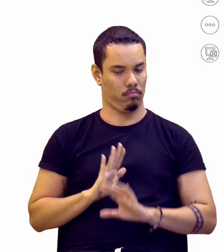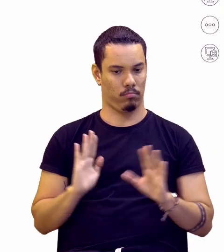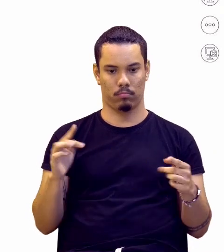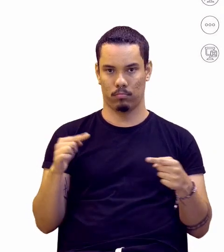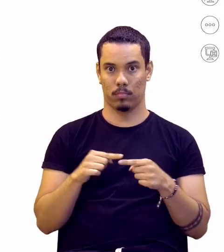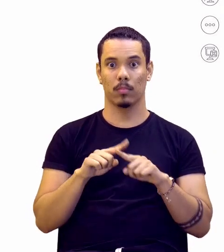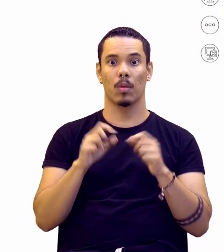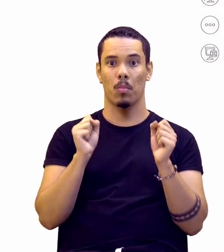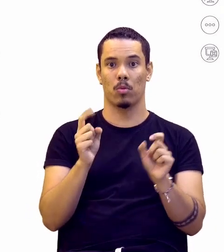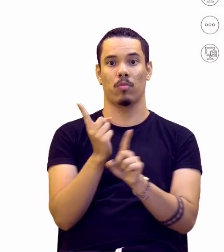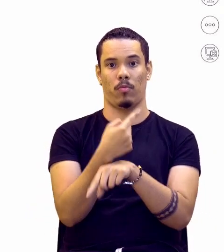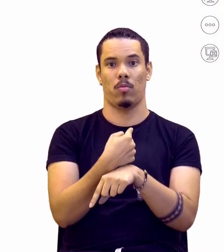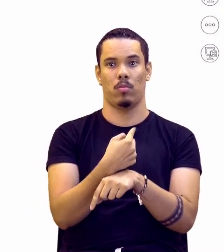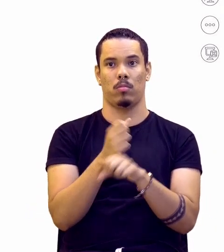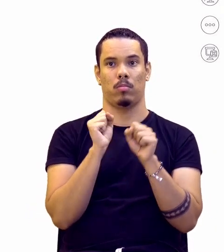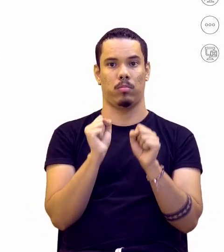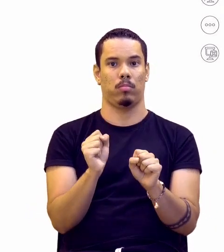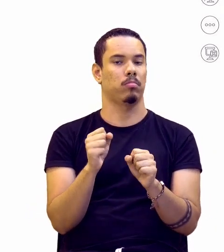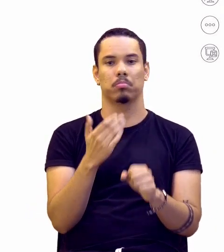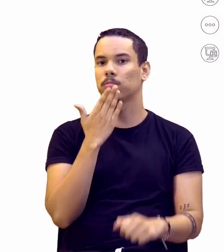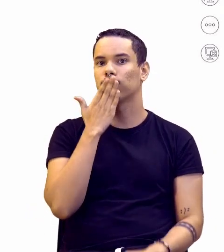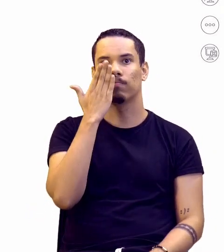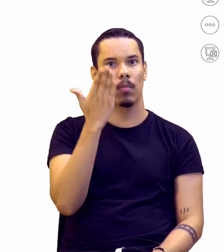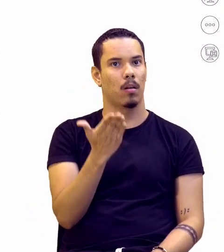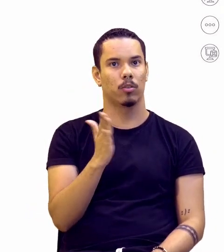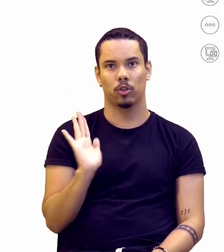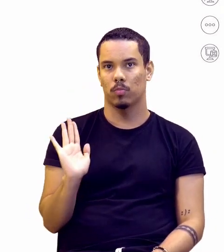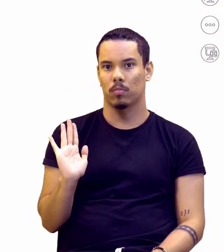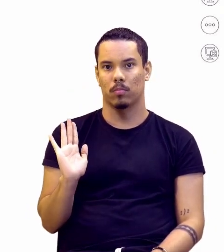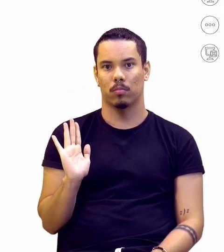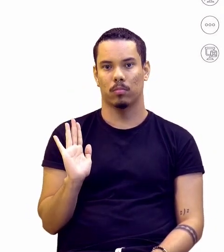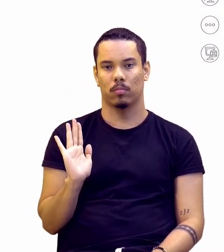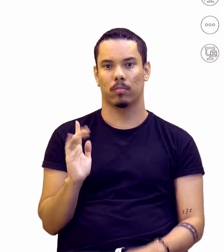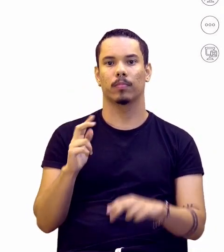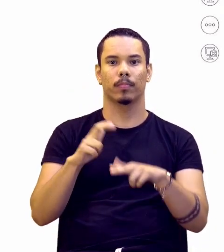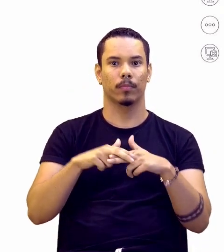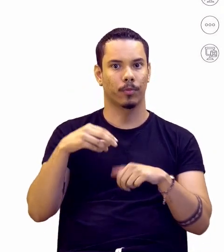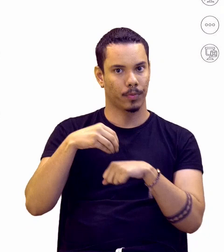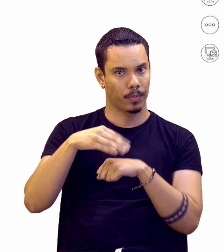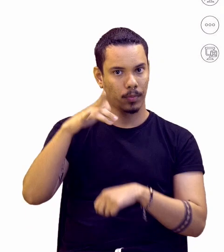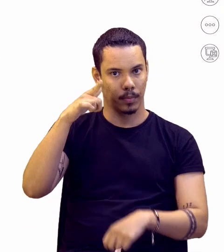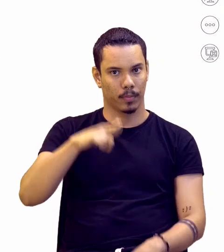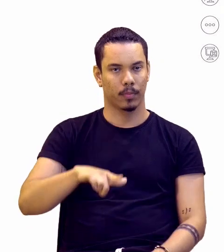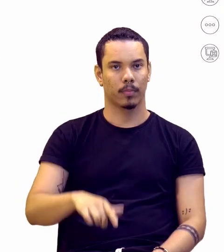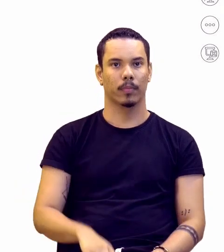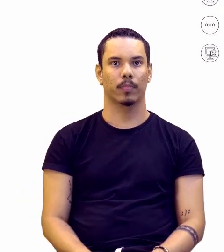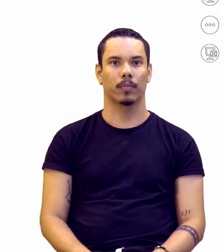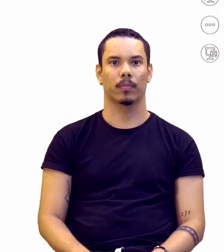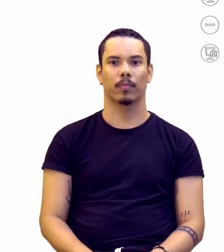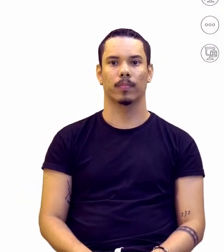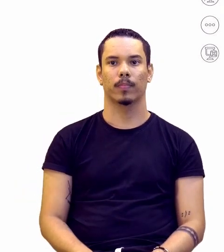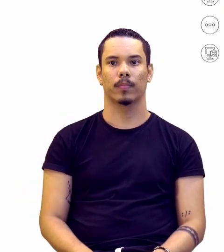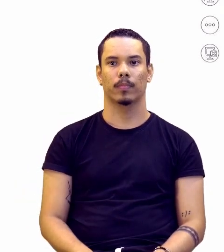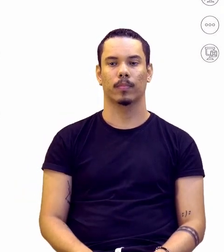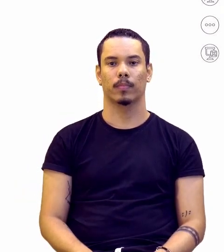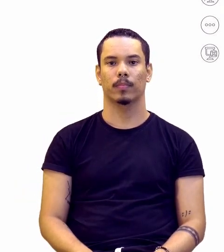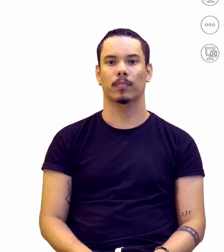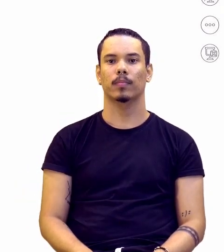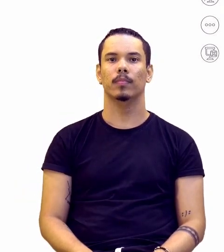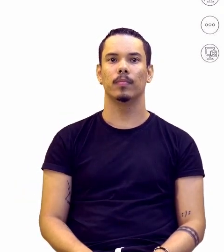poderia ser inverso. Claro. Quem não pede respectivamente, com certeza. Fica novamente essa dica para o aluno. Muito bem. Beleza?